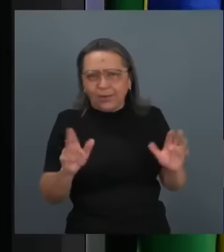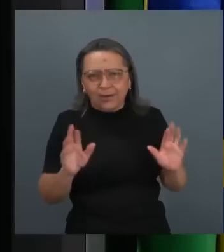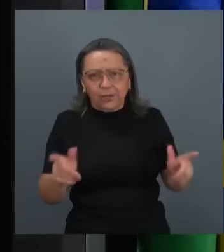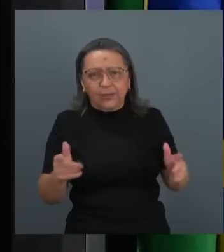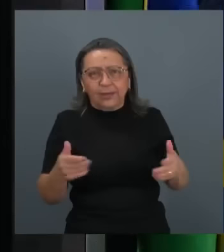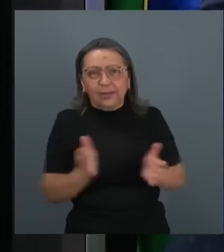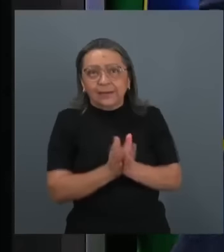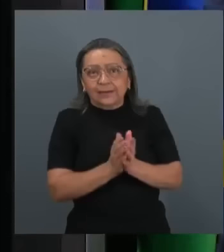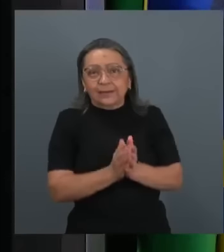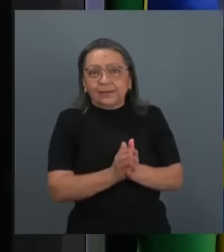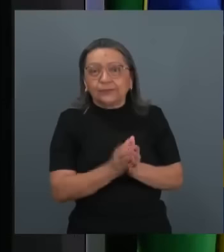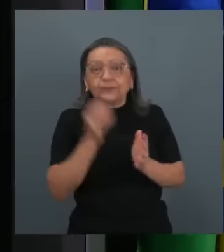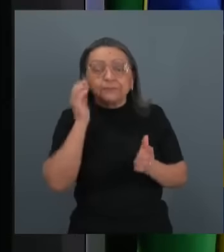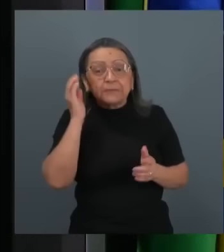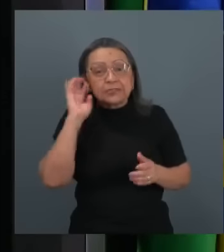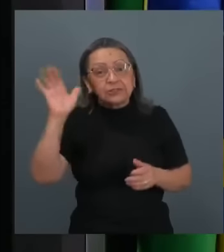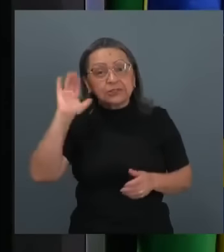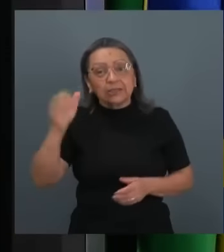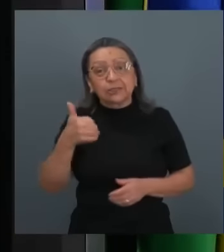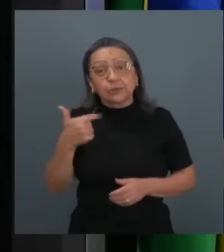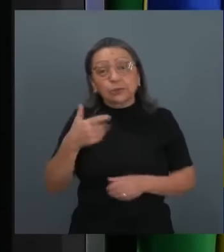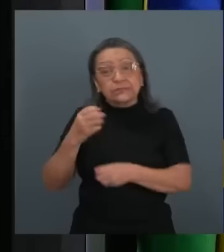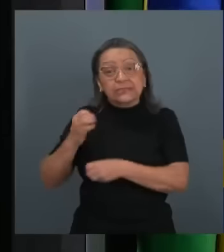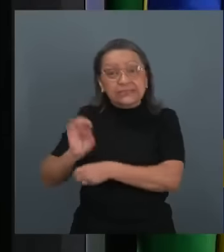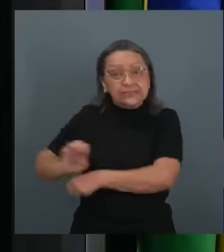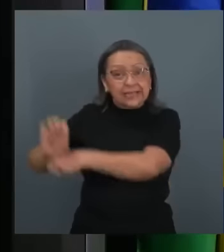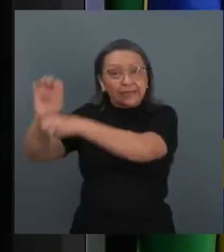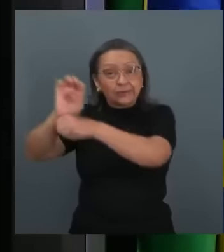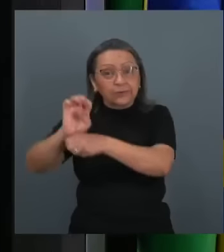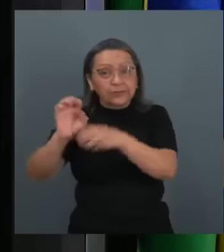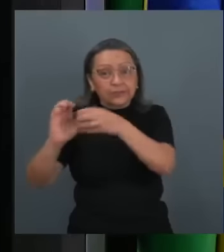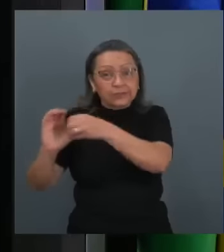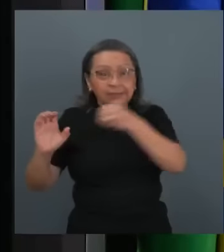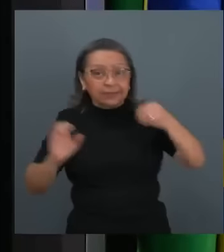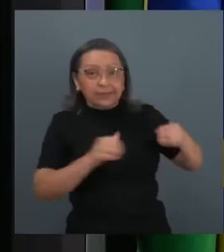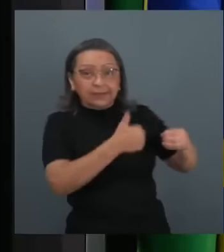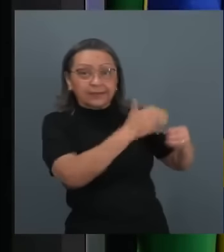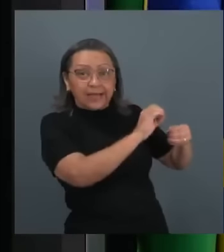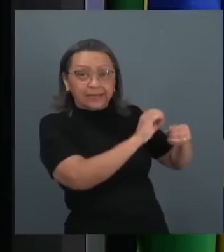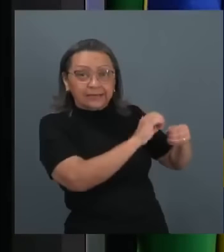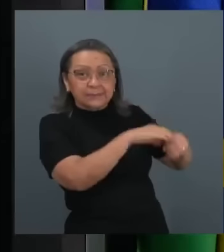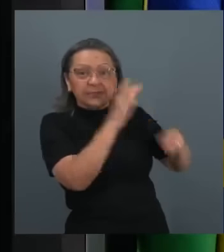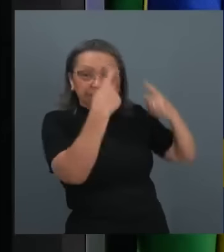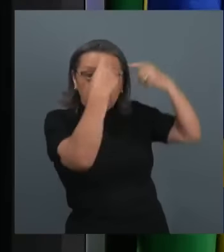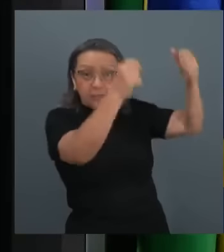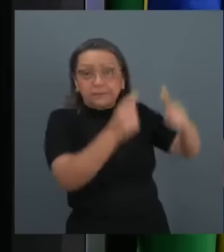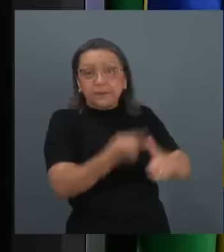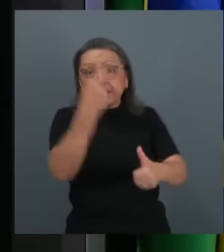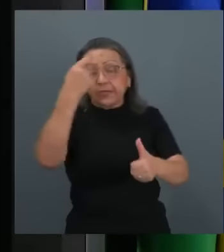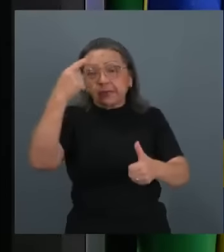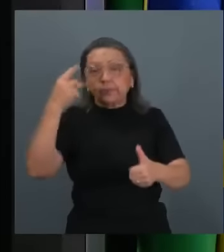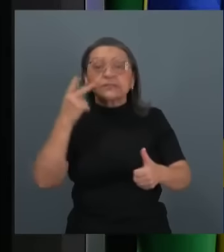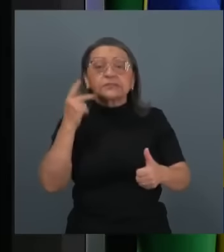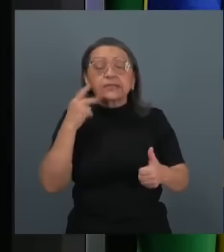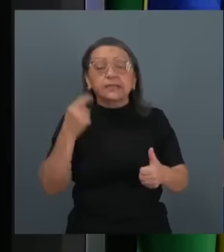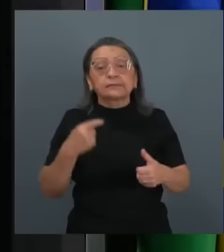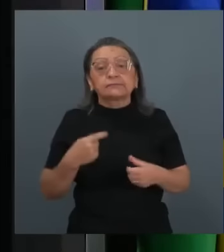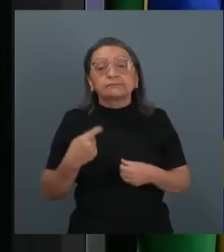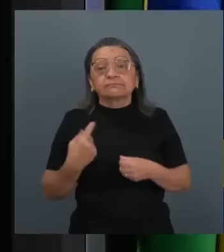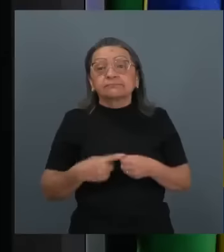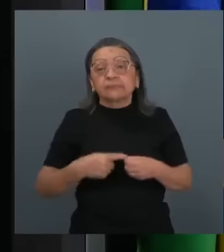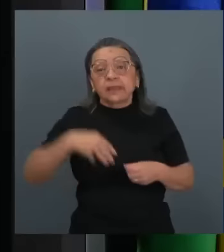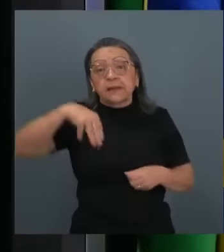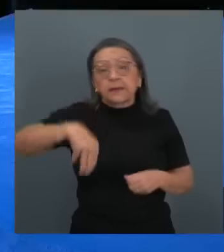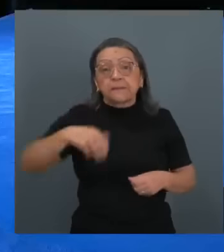Dos 12, 10, os mais violentos do Brasil. O primeiro do Ceará, Maranguape, terra do